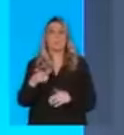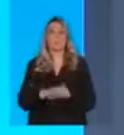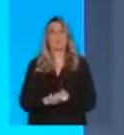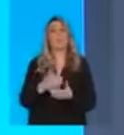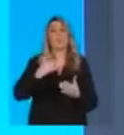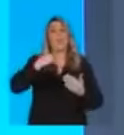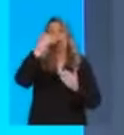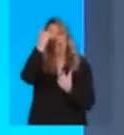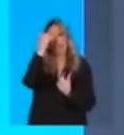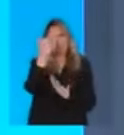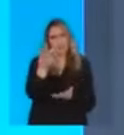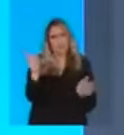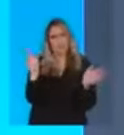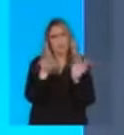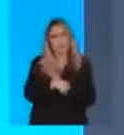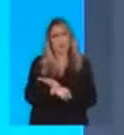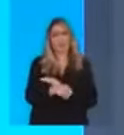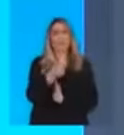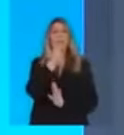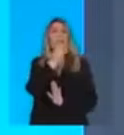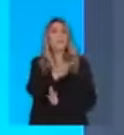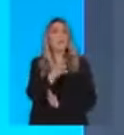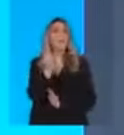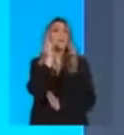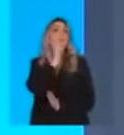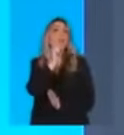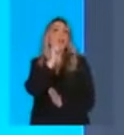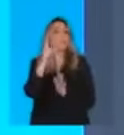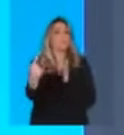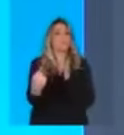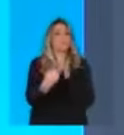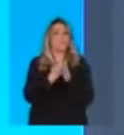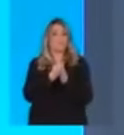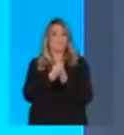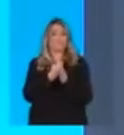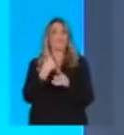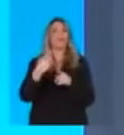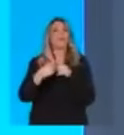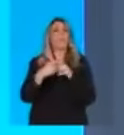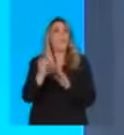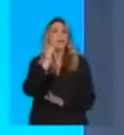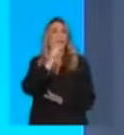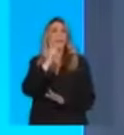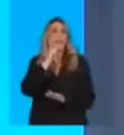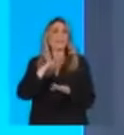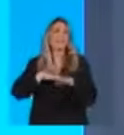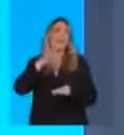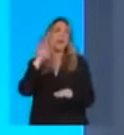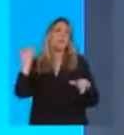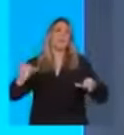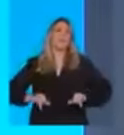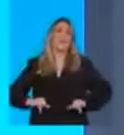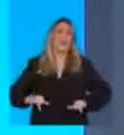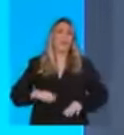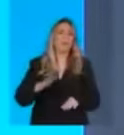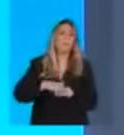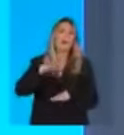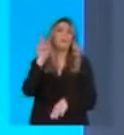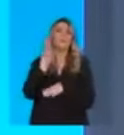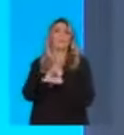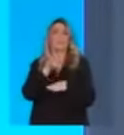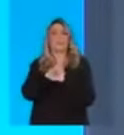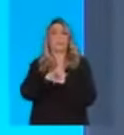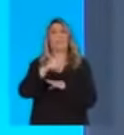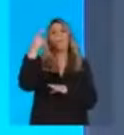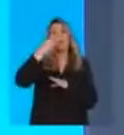eu agradeço a pergunta e é bom que seja uma mulher fazendo essa pergunta porque são as que mais sofrem porque são as que mais cuidam primeiro lugar